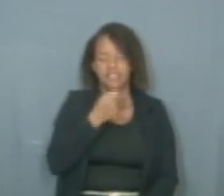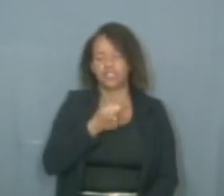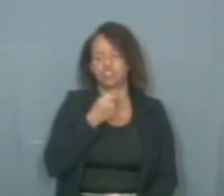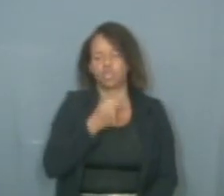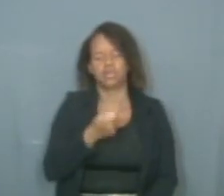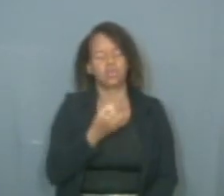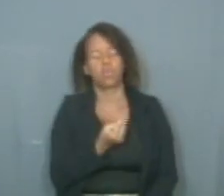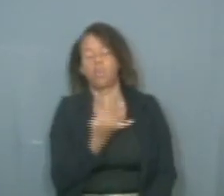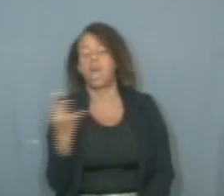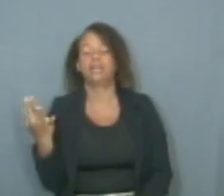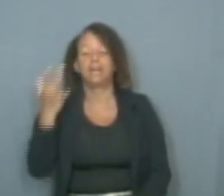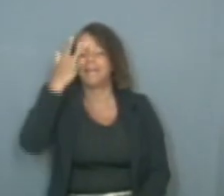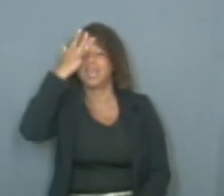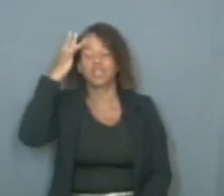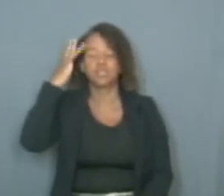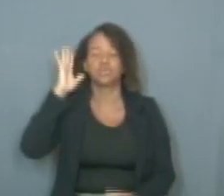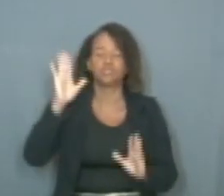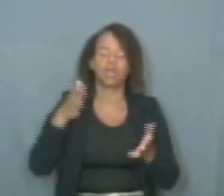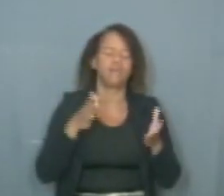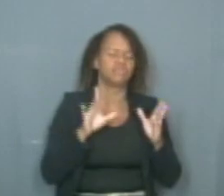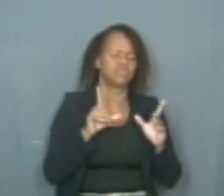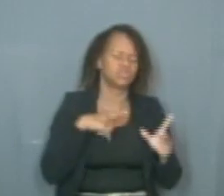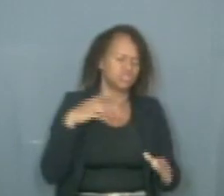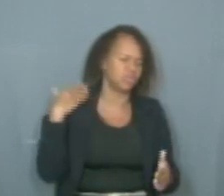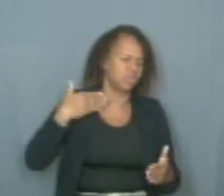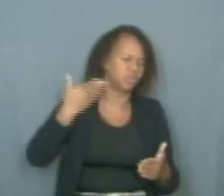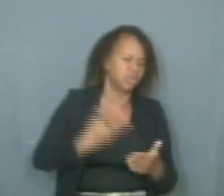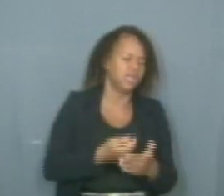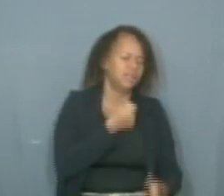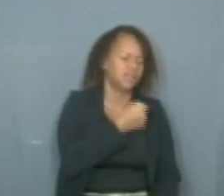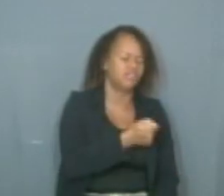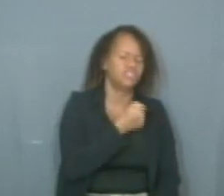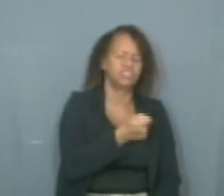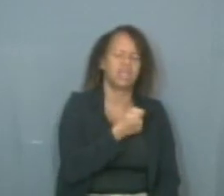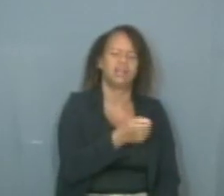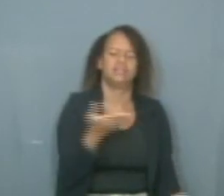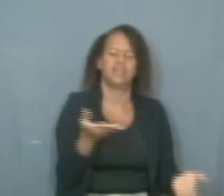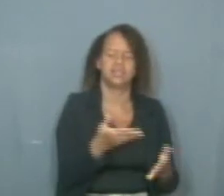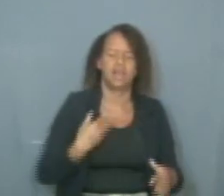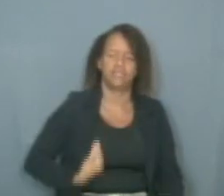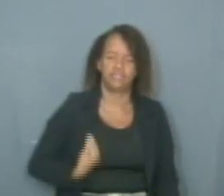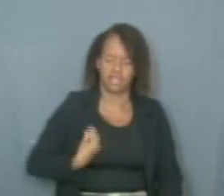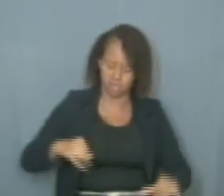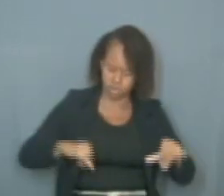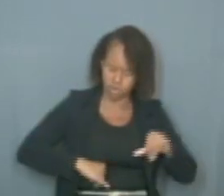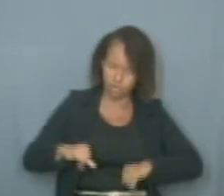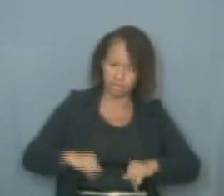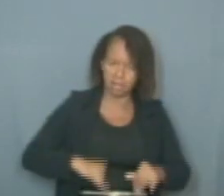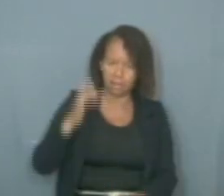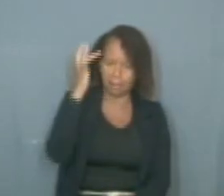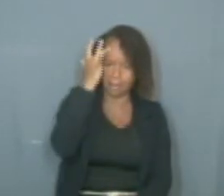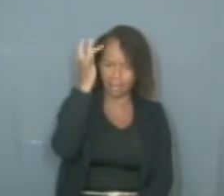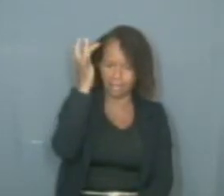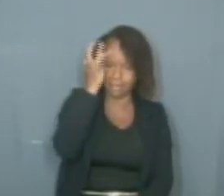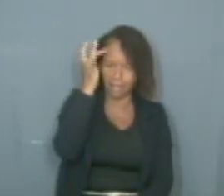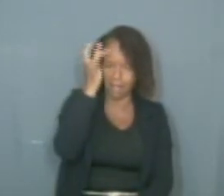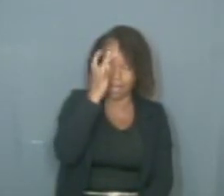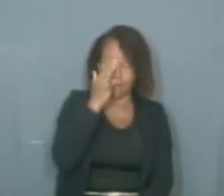Quantas pessoas você não deve ter entrevistado nessa vida, em sofrimento mental,